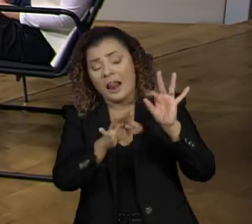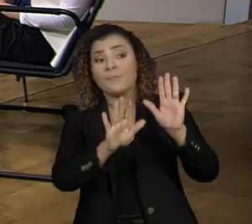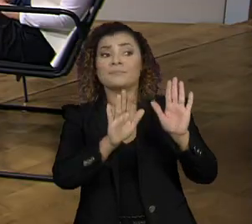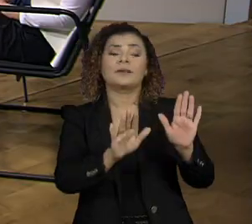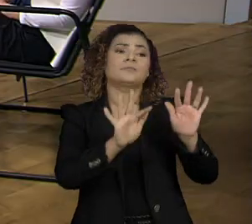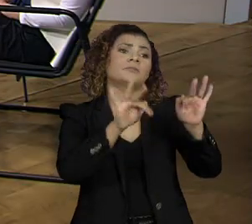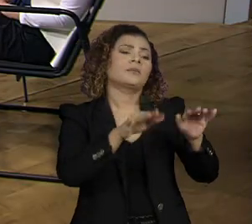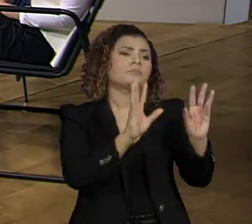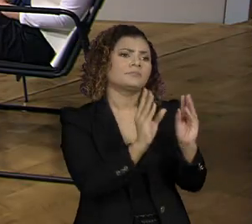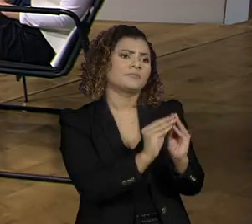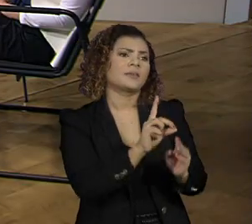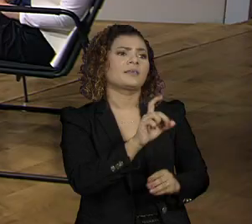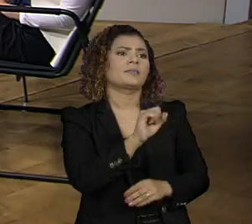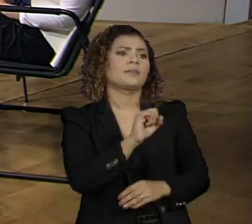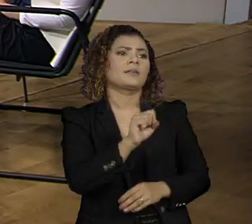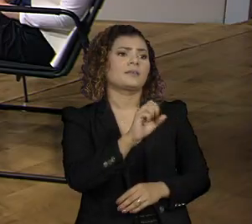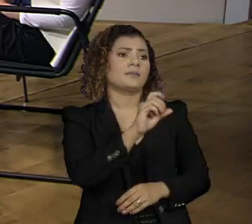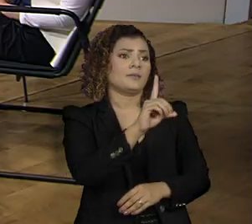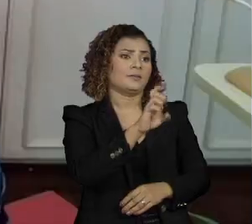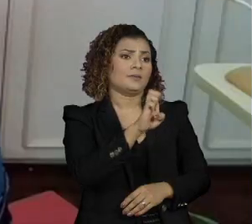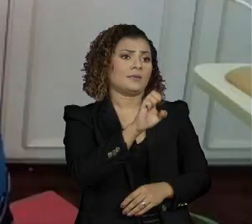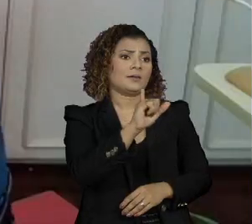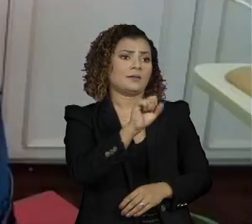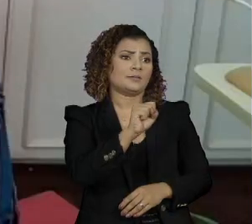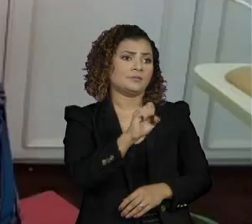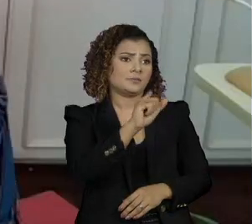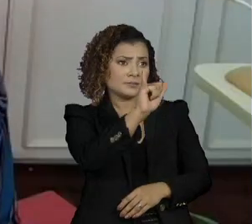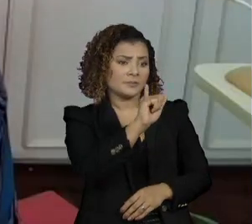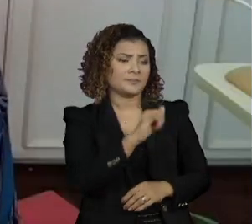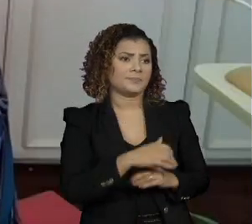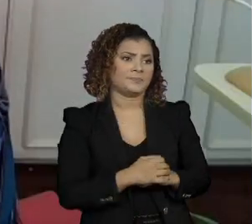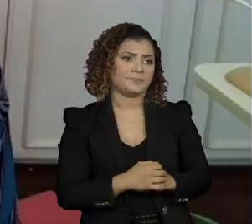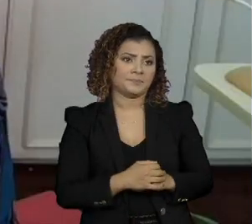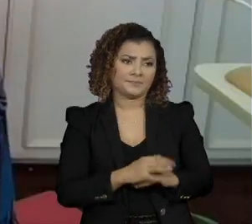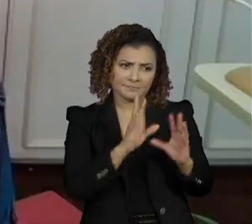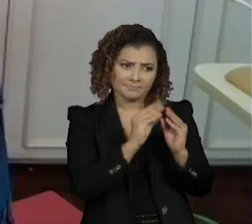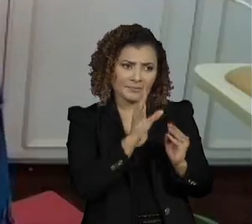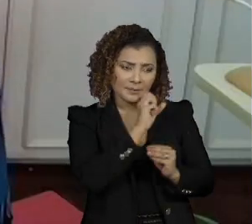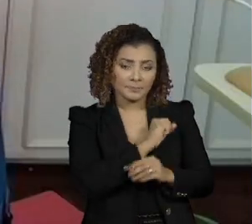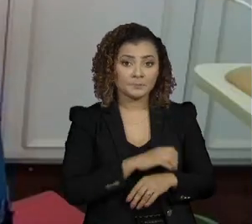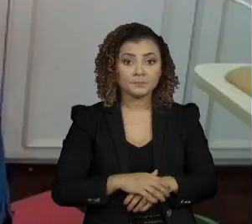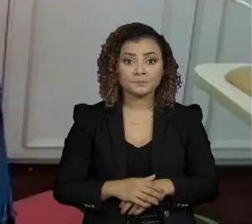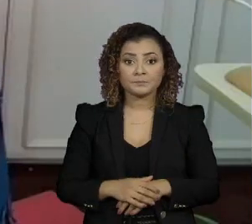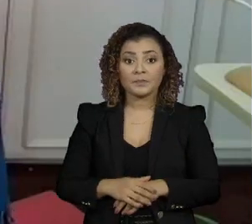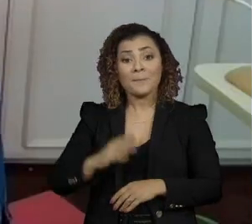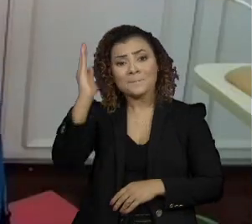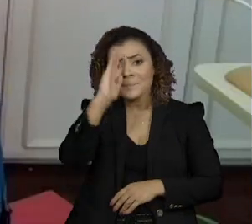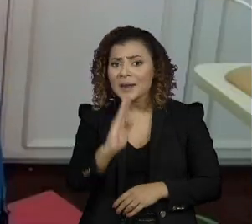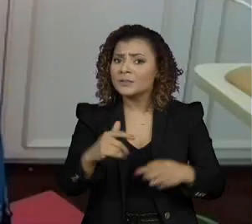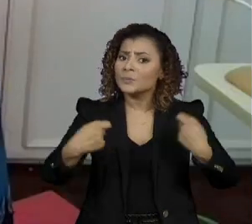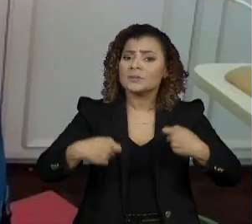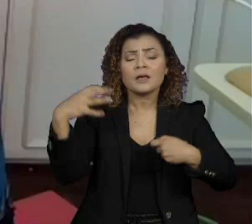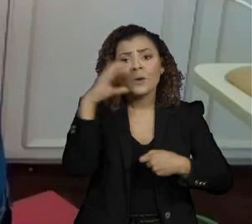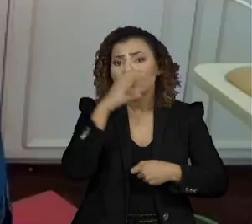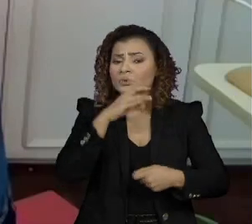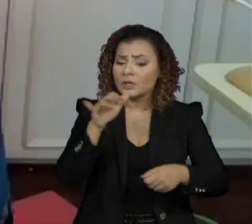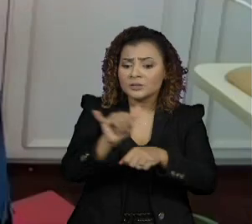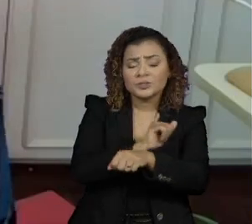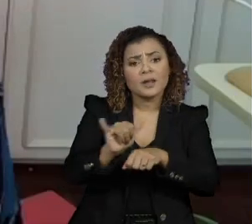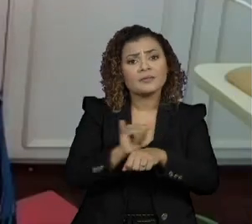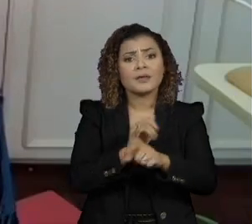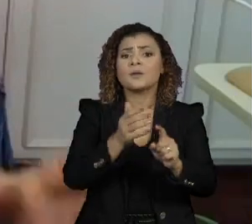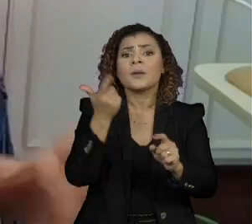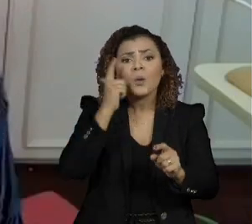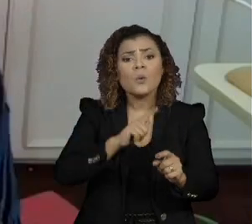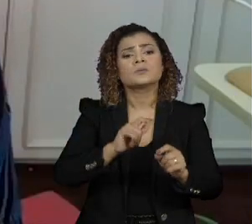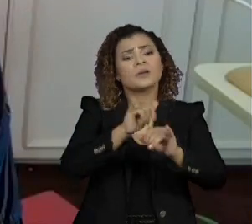Deise, rapidamente uma palavrinha final aqui para as pessoas. O Brasil precisa urgentemente, uma estratégia de contenção